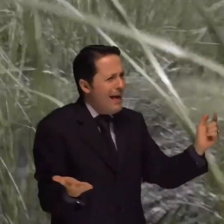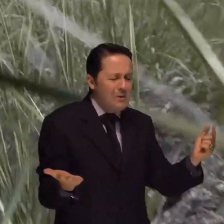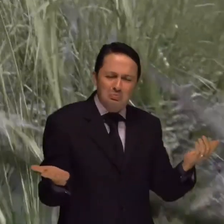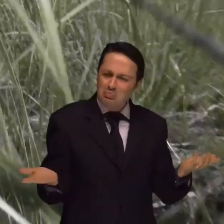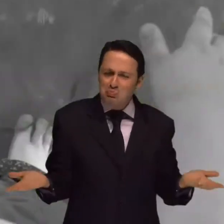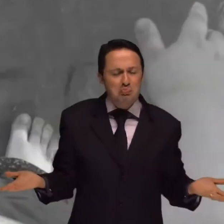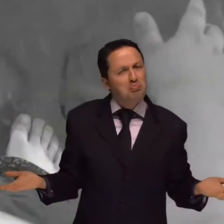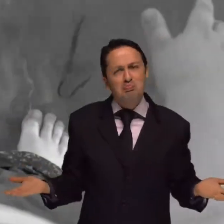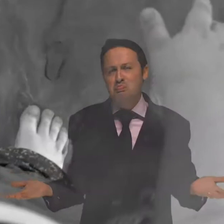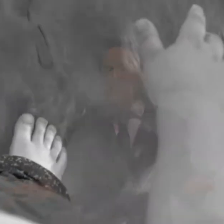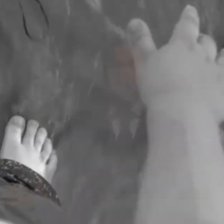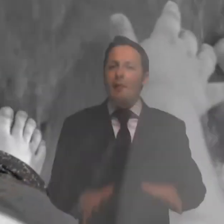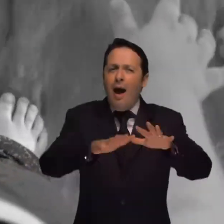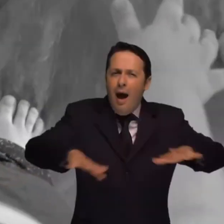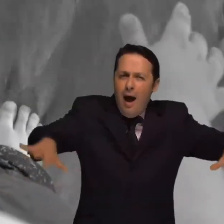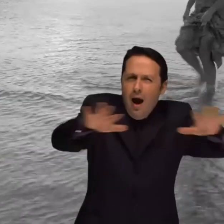volta?